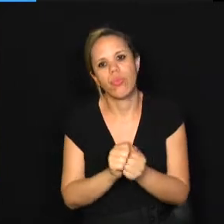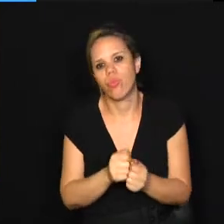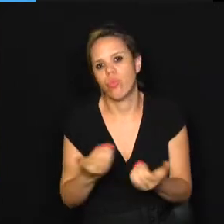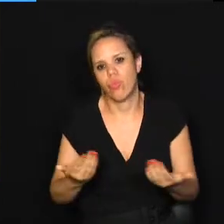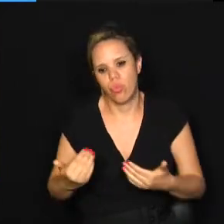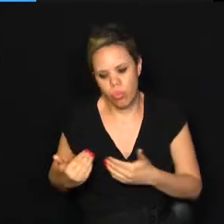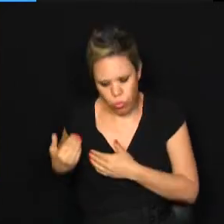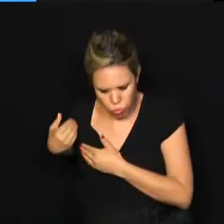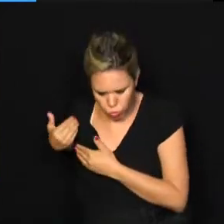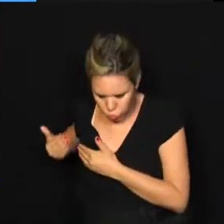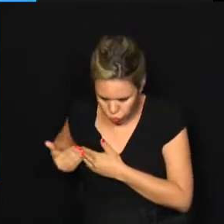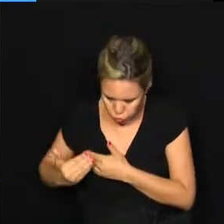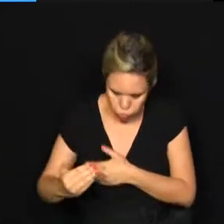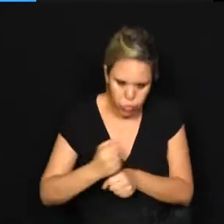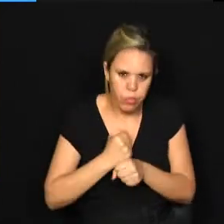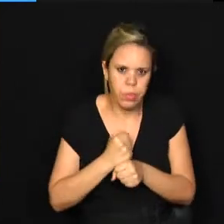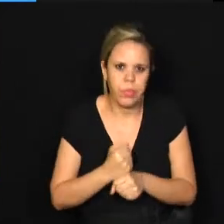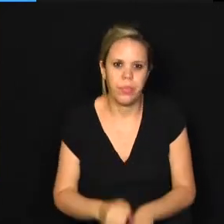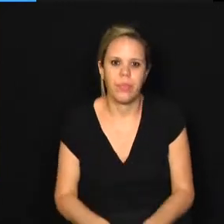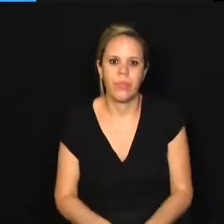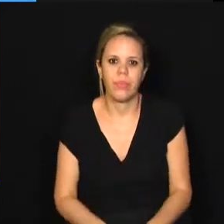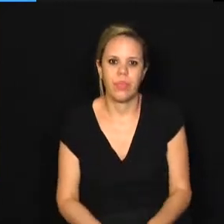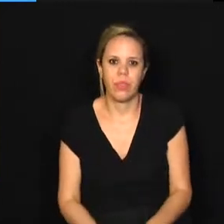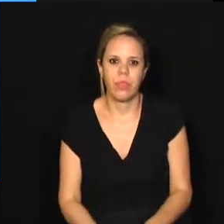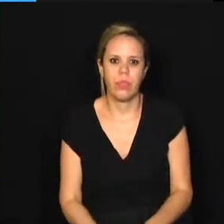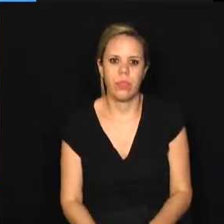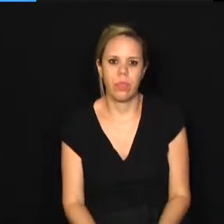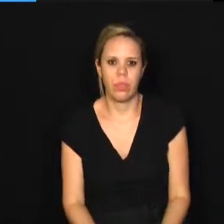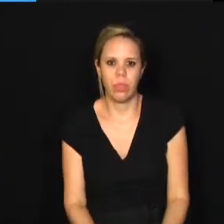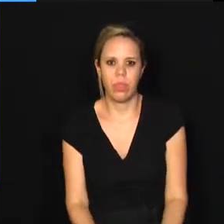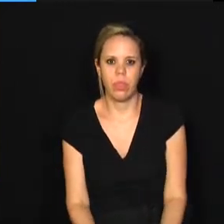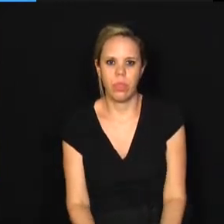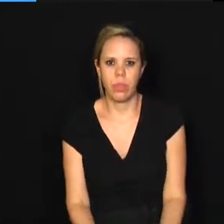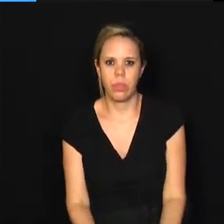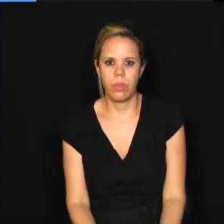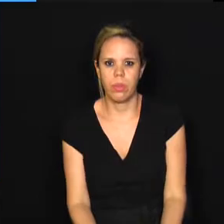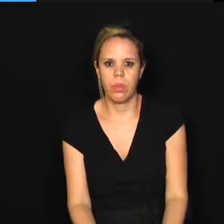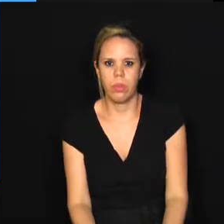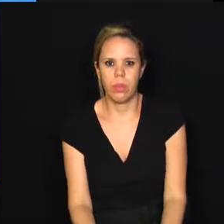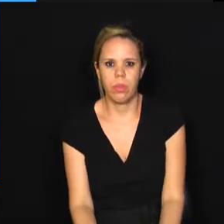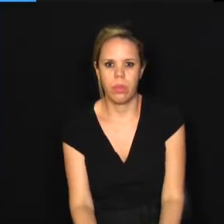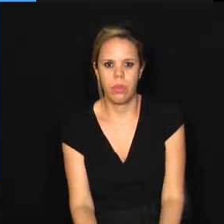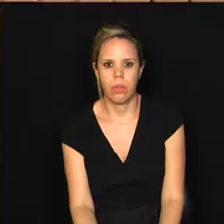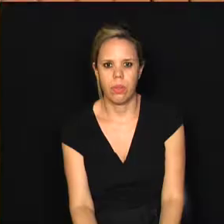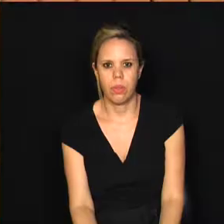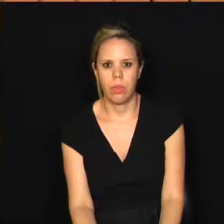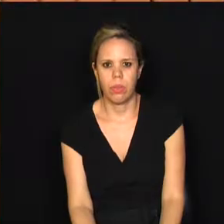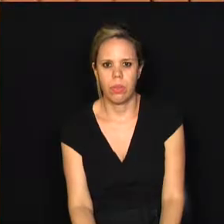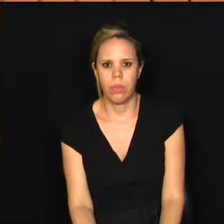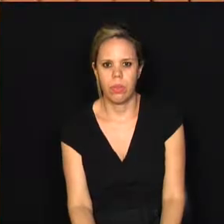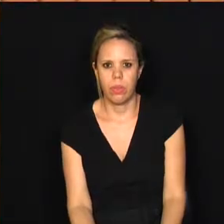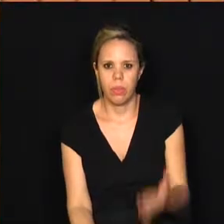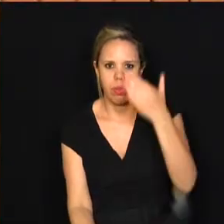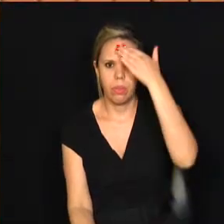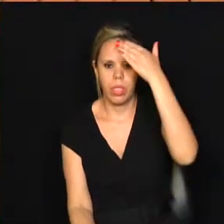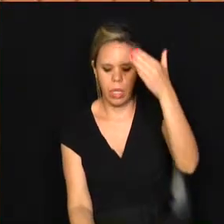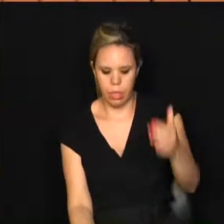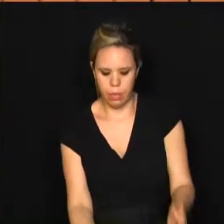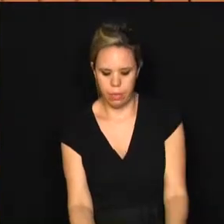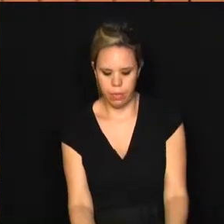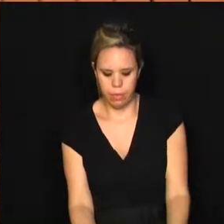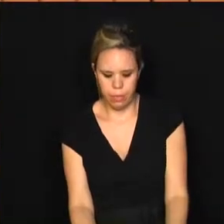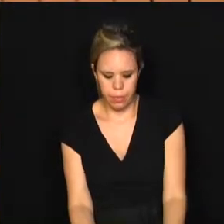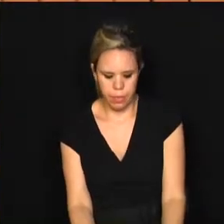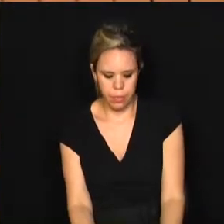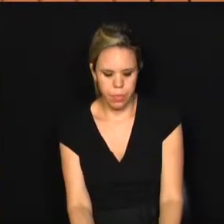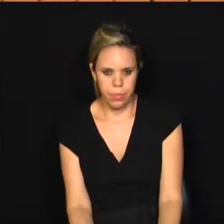né? É uma luta de muitos anos. Obrigado, Evelyn, mas permaneça aí